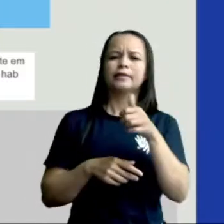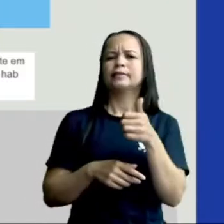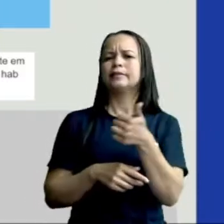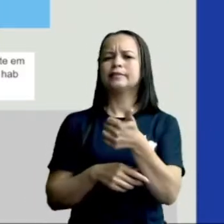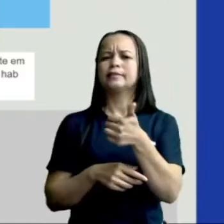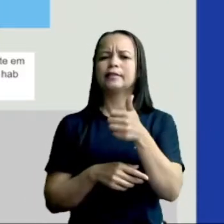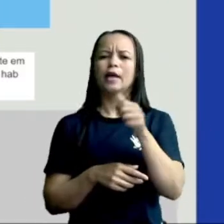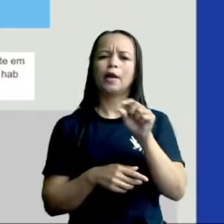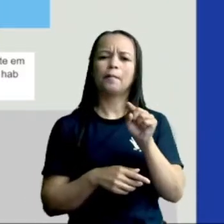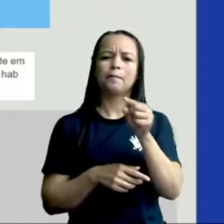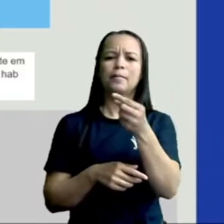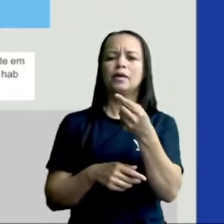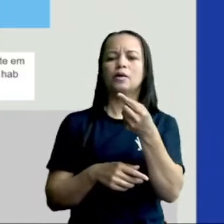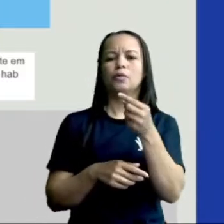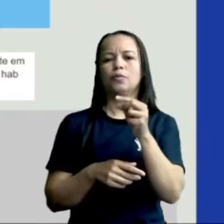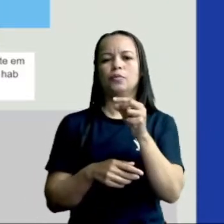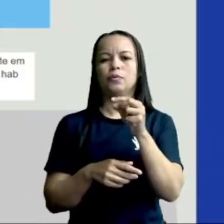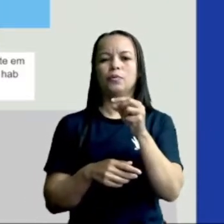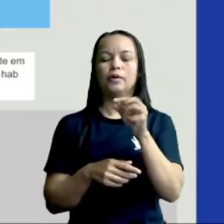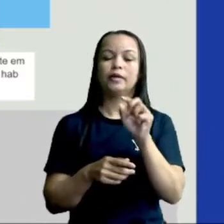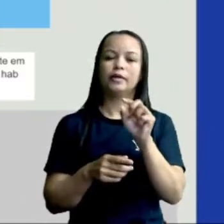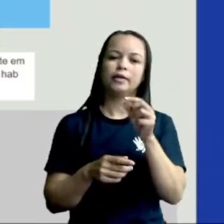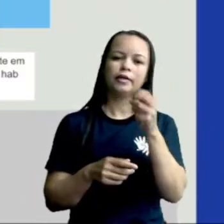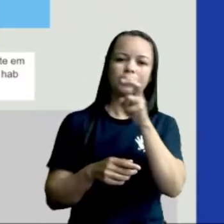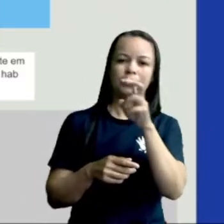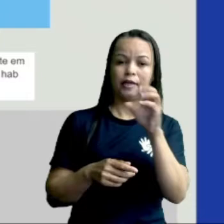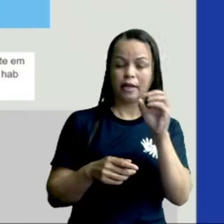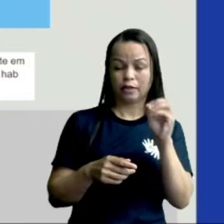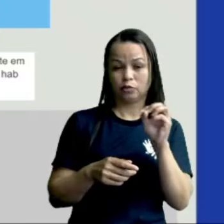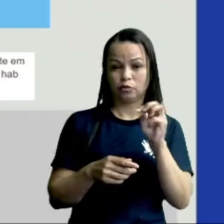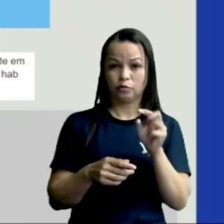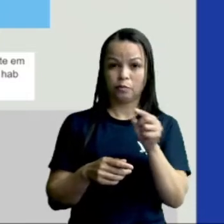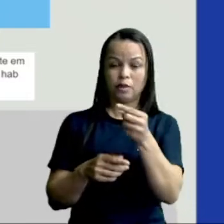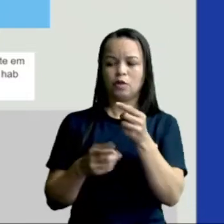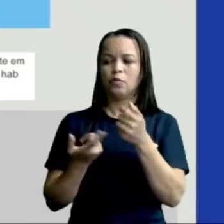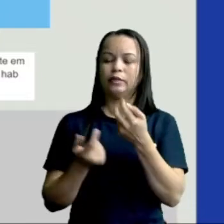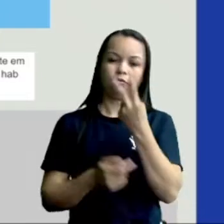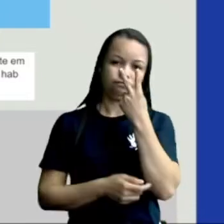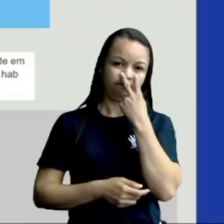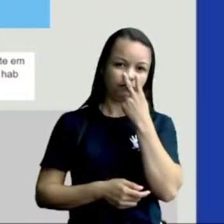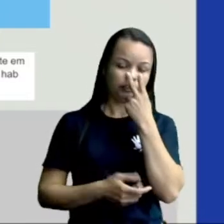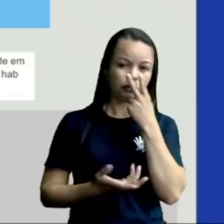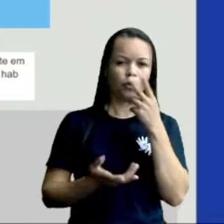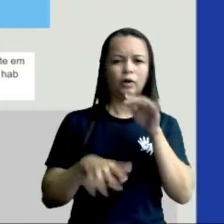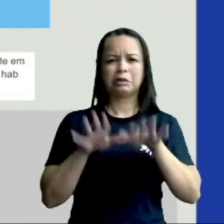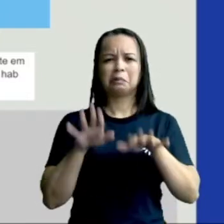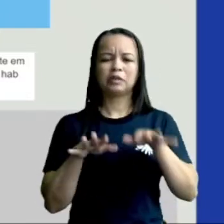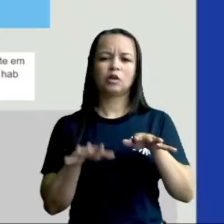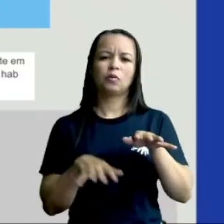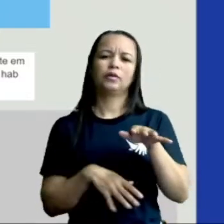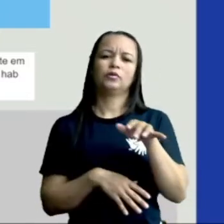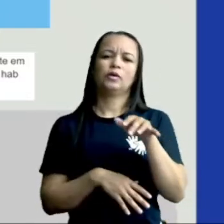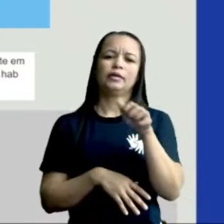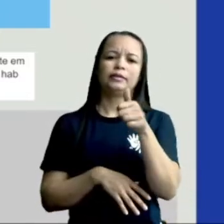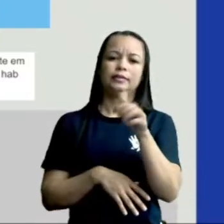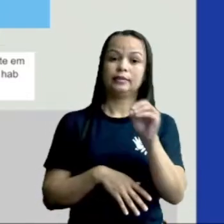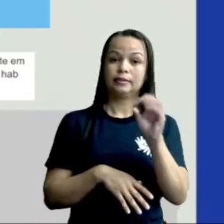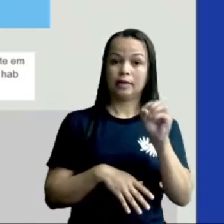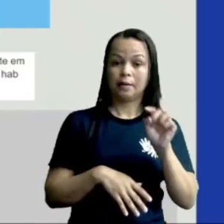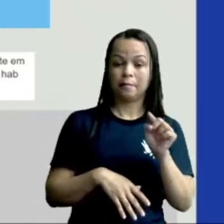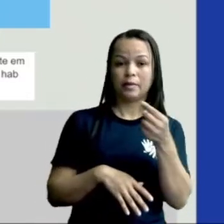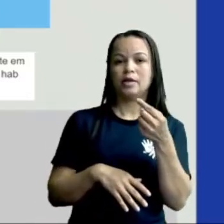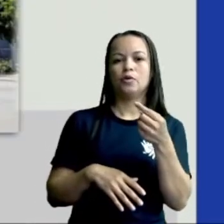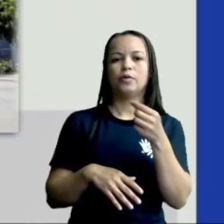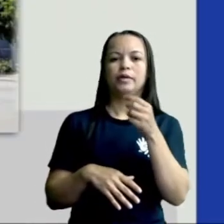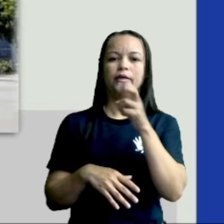e 500 mil. E por aí vai. Nossa Vitória está aí em vermelho. Ó. Vitória tem entre 100 mil e 500 mil habitantes.